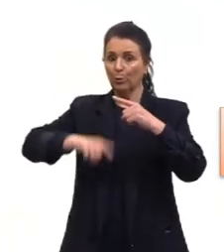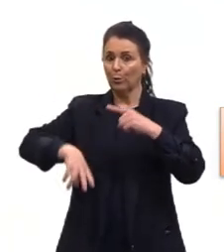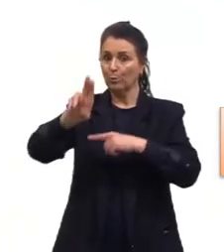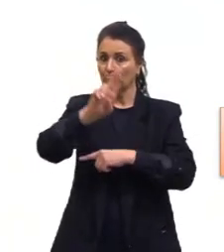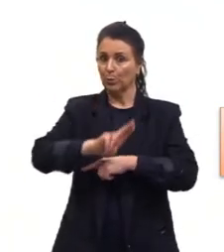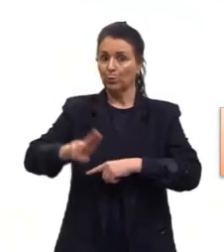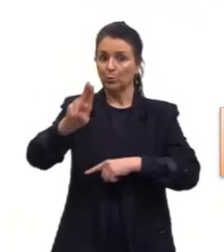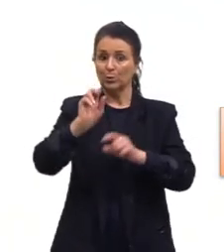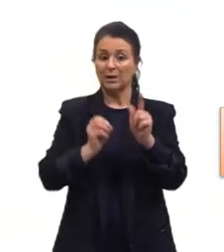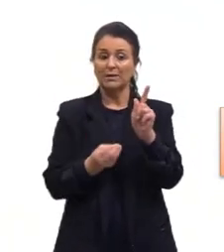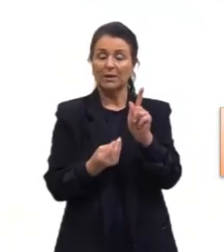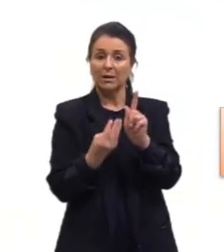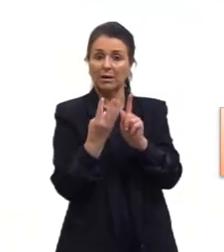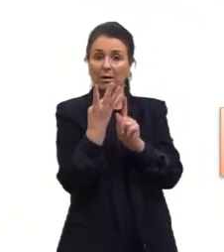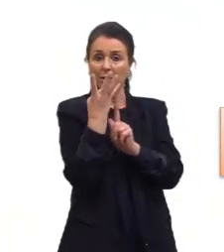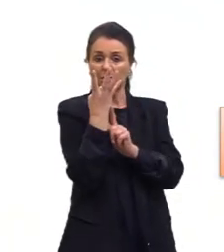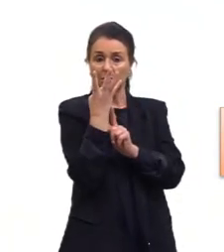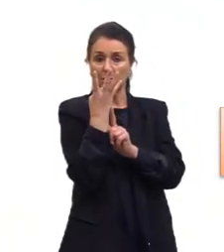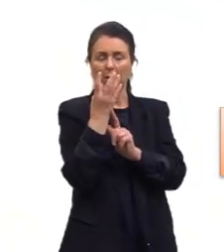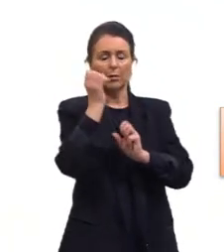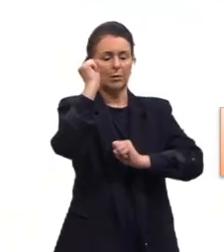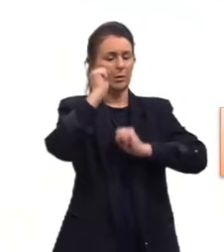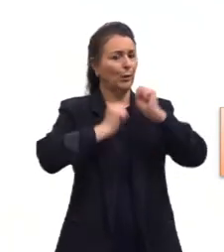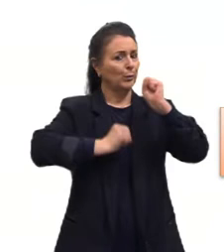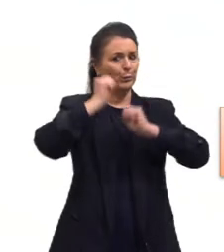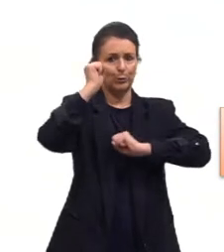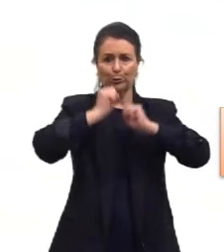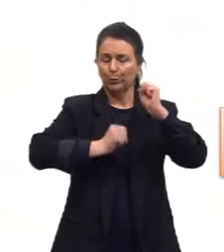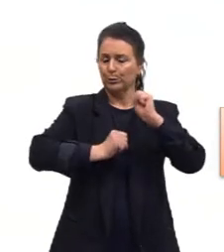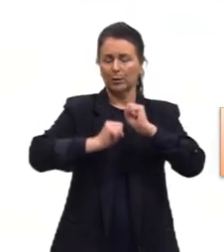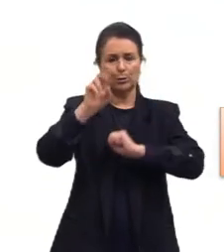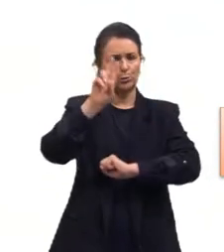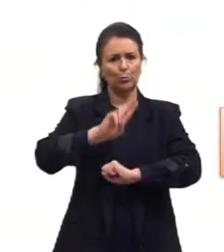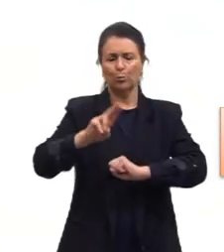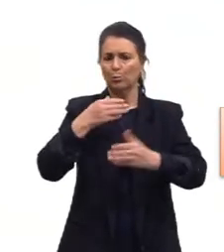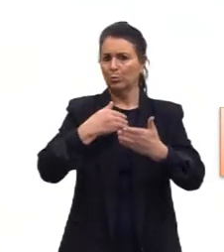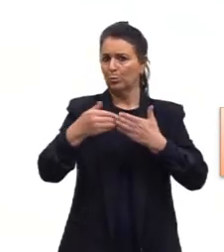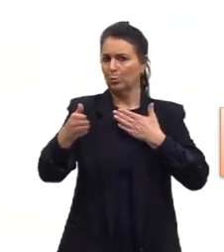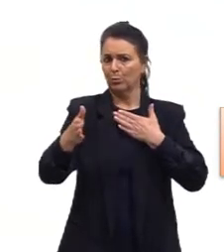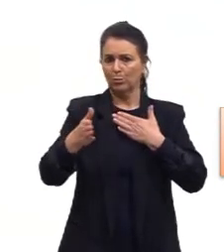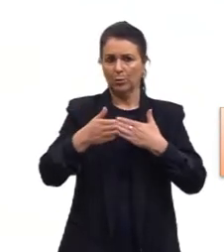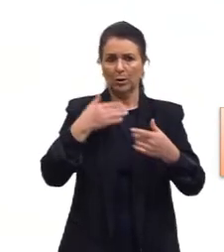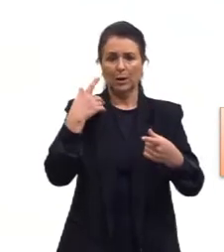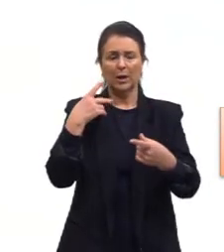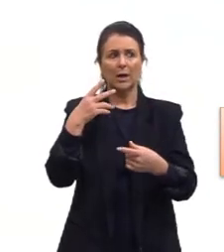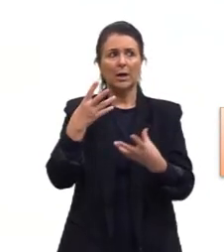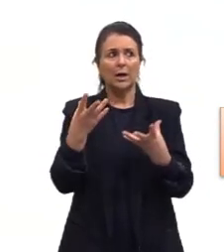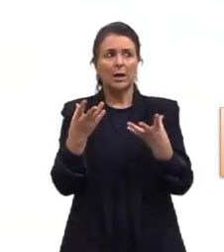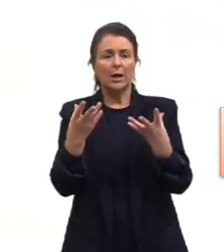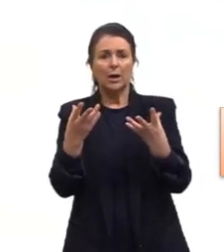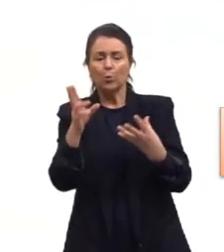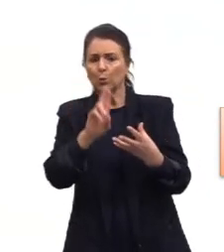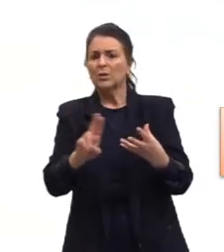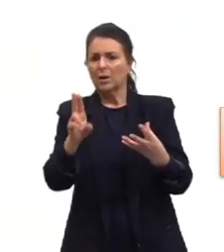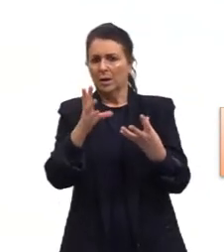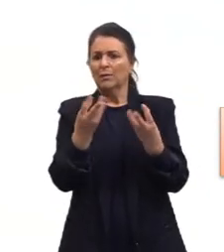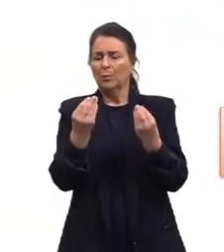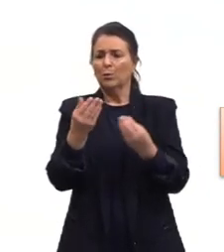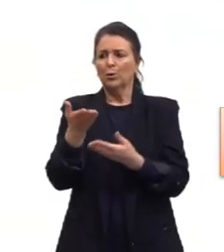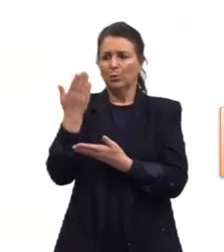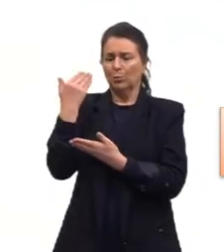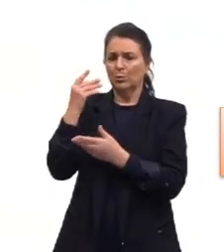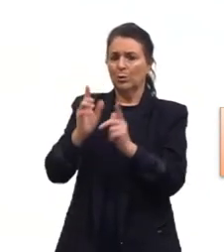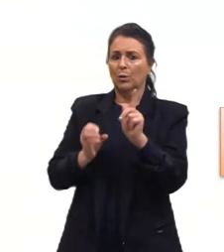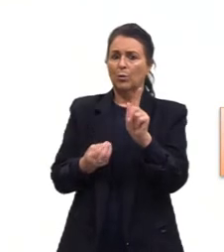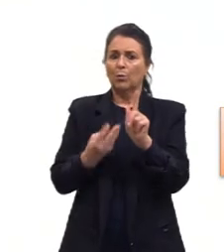deste gás mas na indústria e na utilização que ele é muito utilizado como ele era muito utilizado como